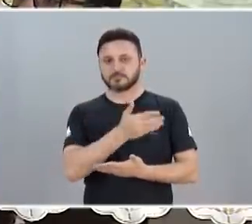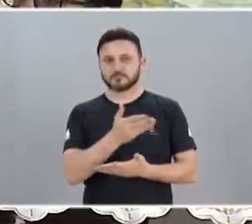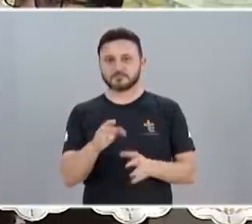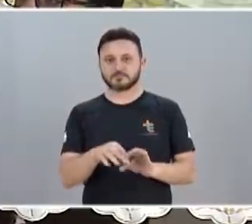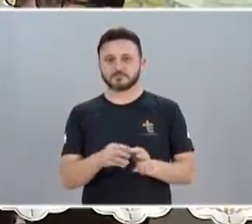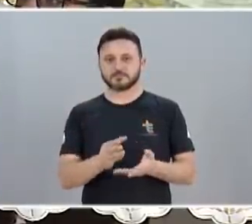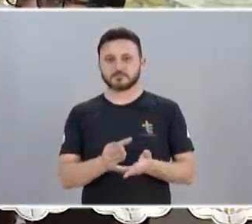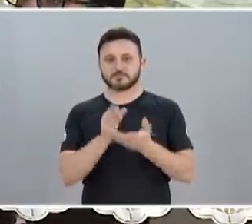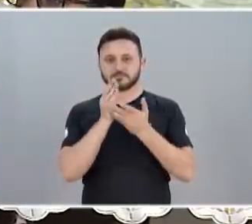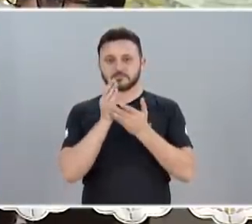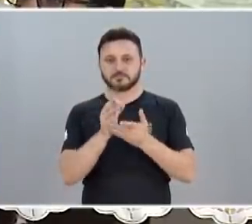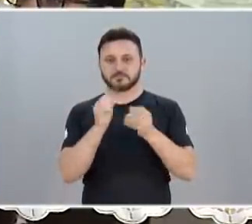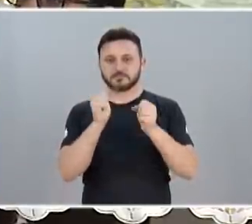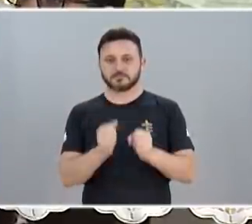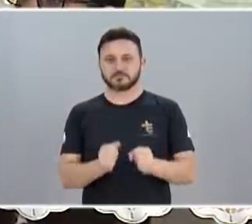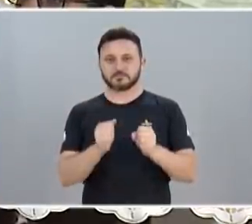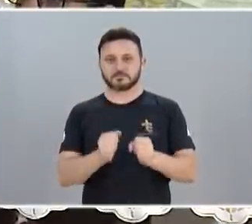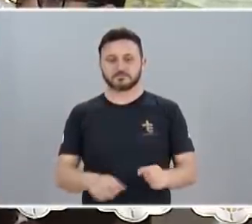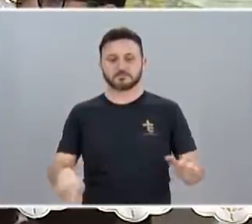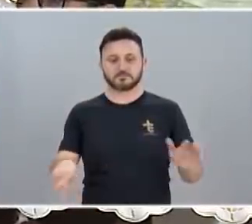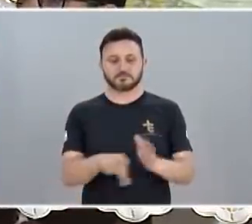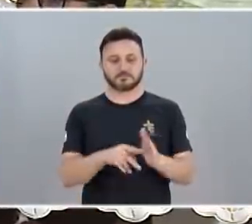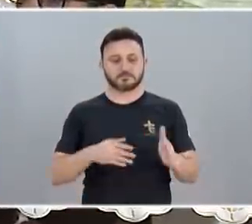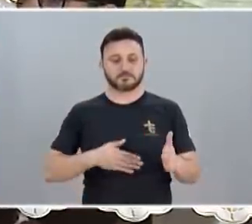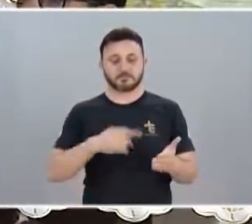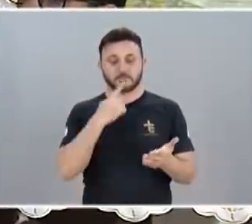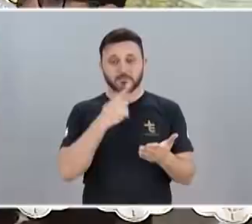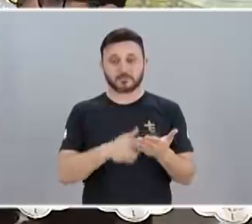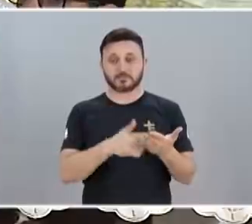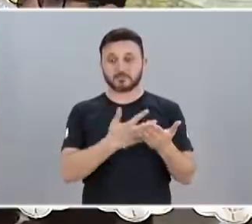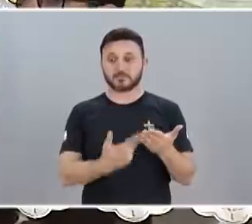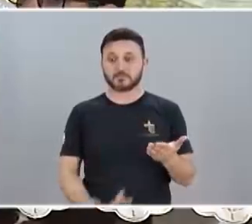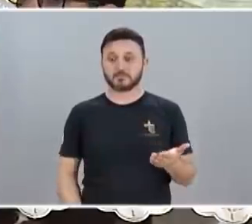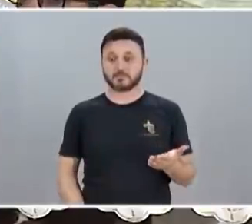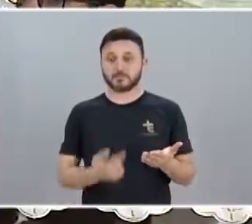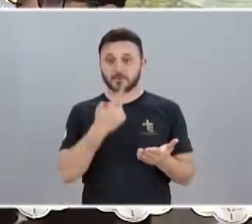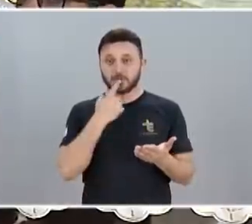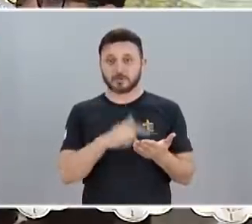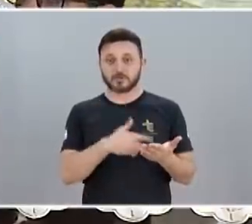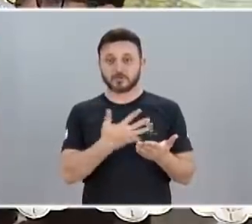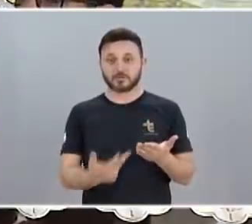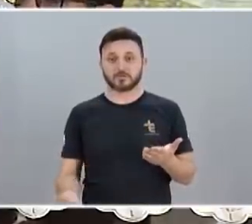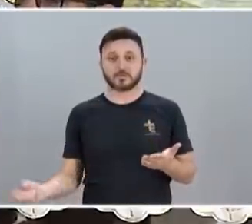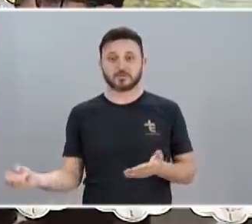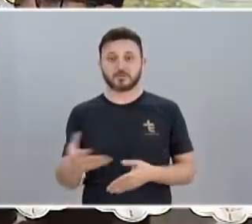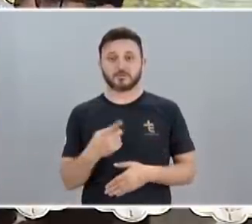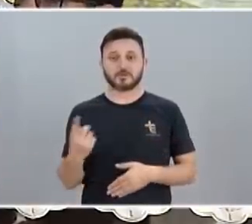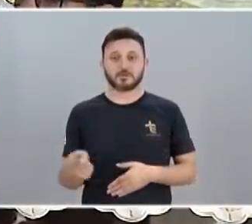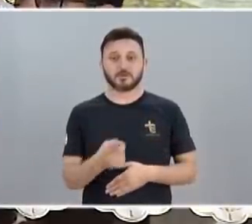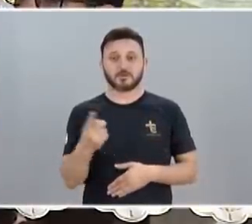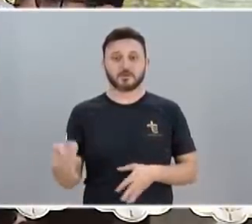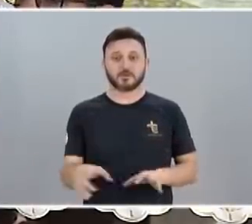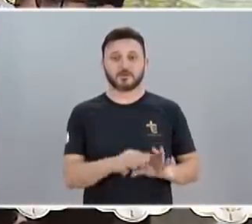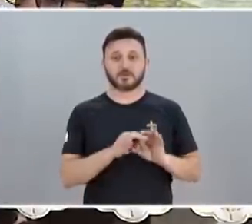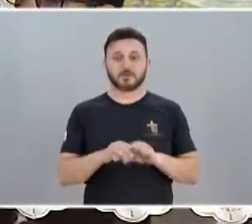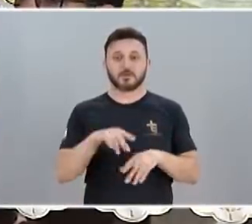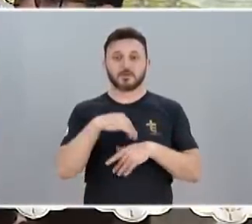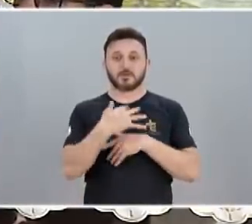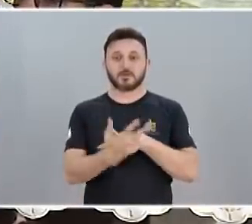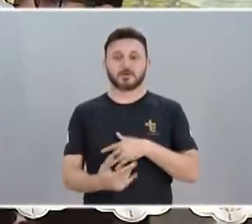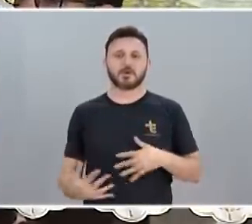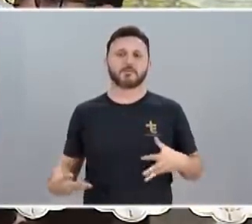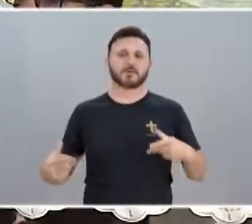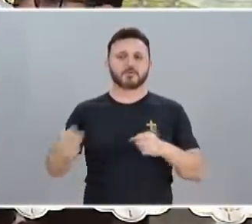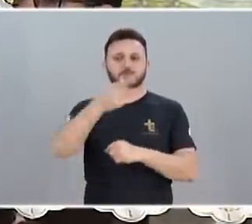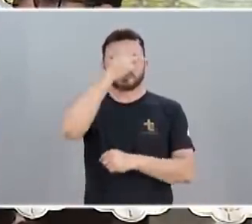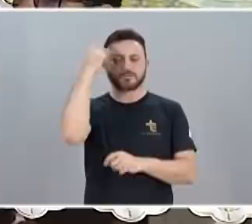discípulos, dizendo: tomai todos e bebei. Este é o cálice do meu sangue, o sangue da nova eterna aliança, que